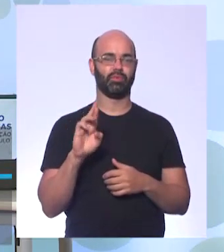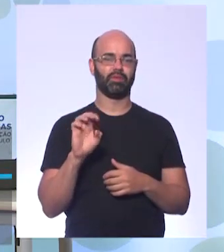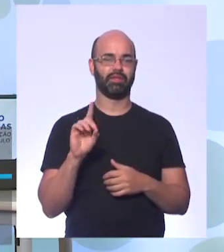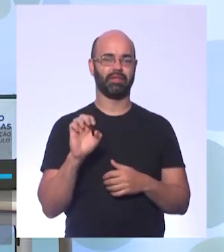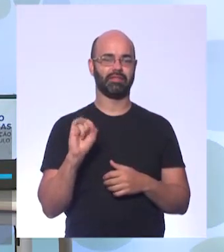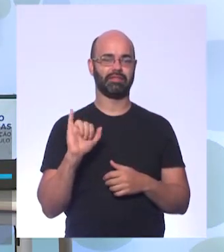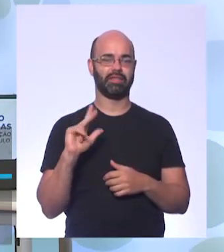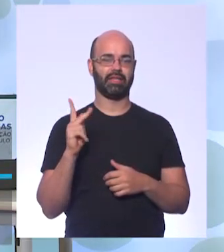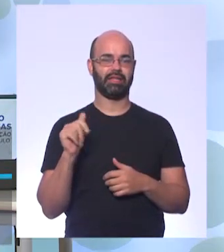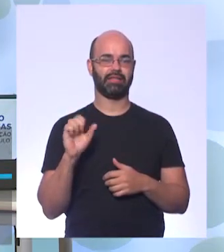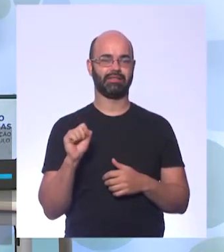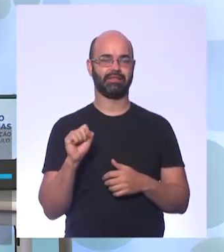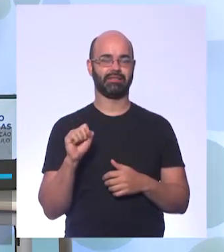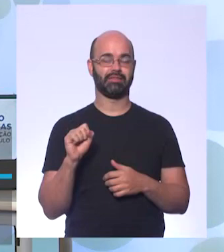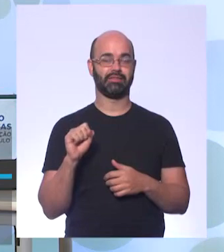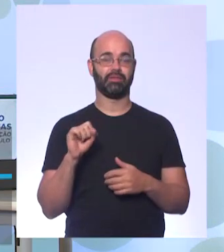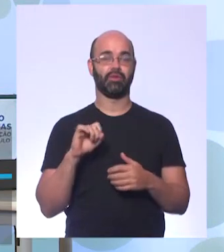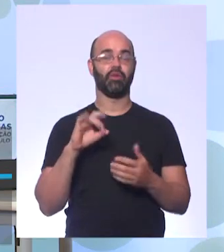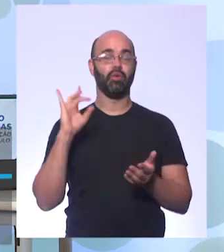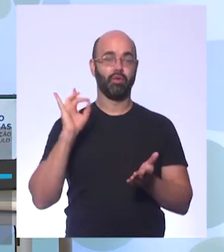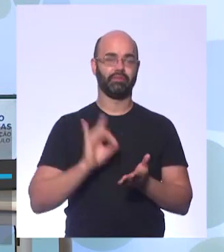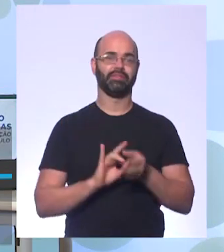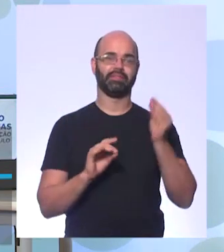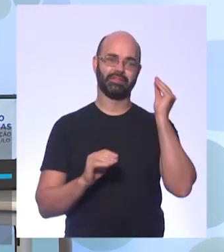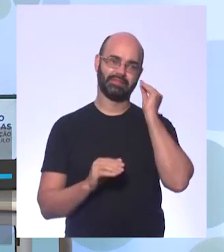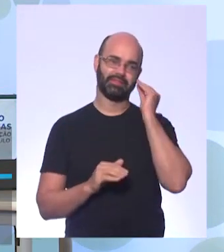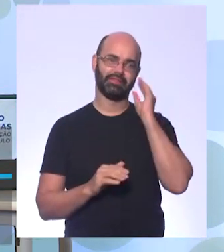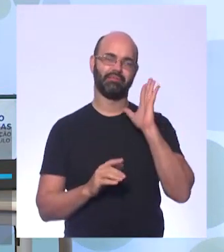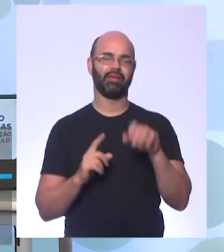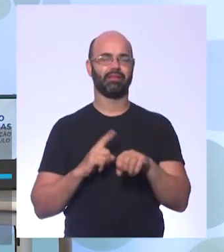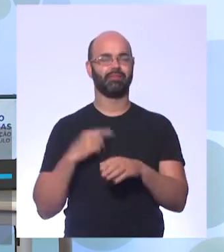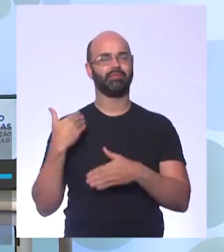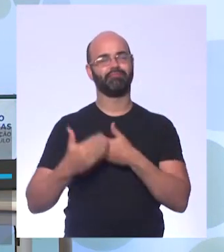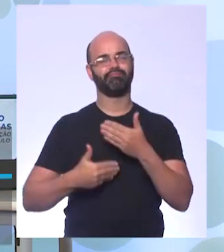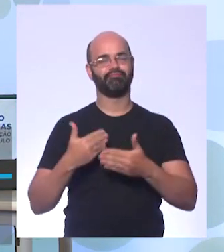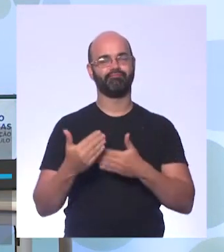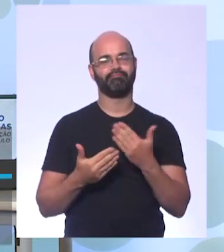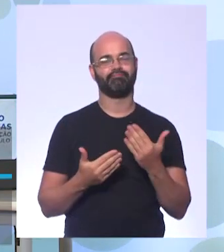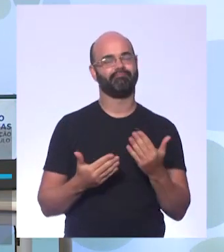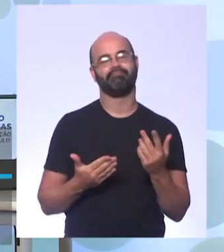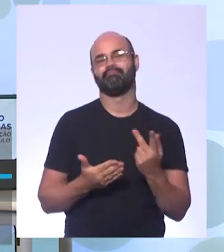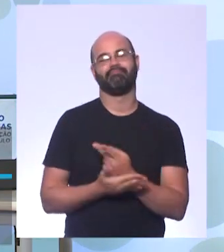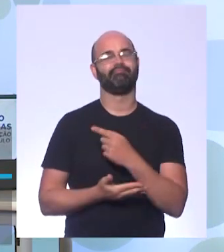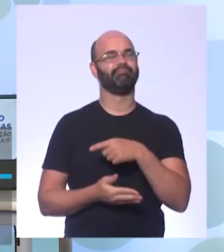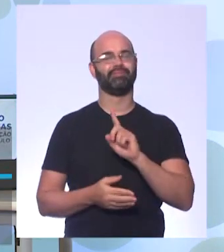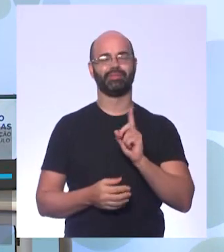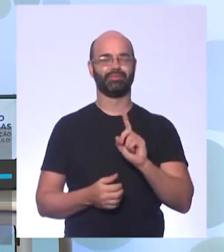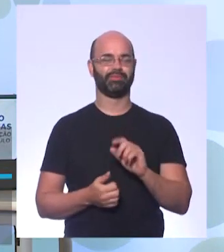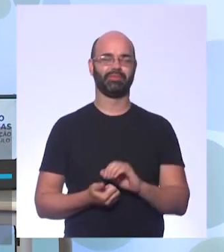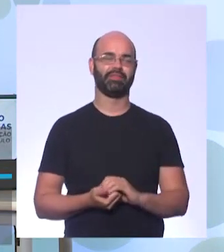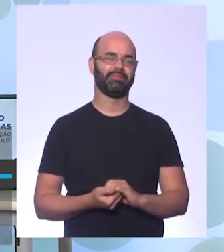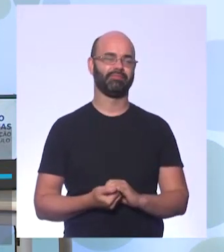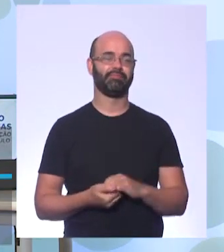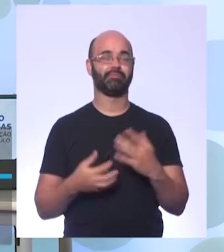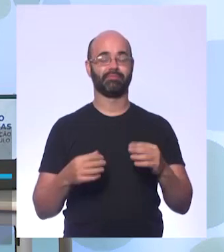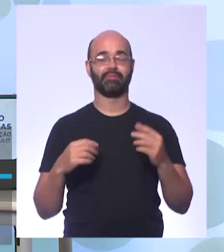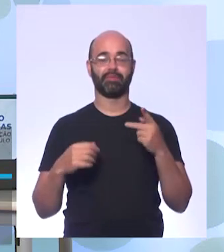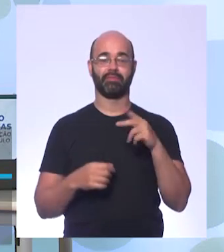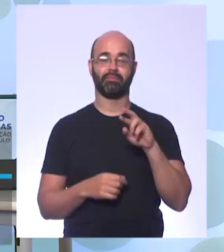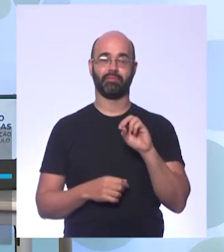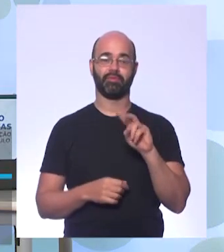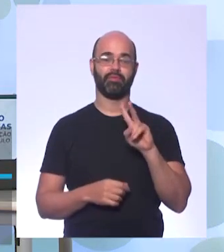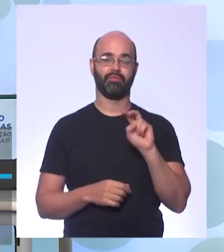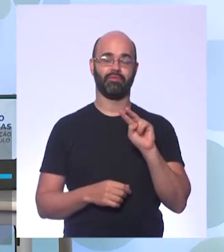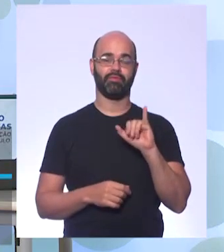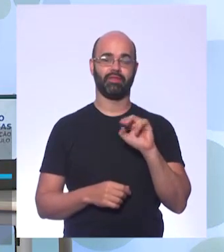né, oficializar isso, mas, logicamente, com o passar do tempo, não foi o que aconteceu. Vamos lá para as províncias imperiais, já no